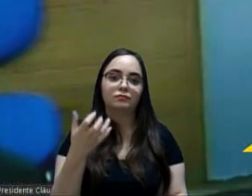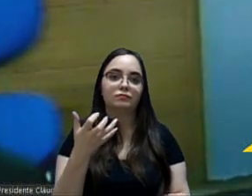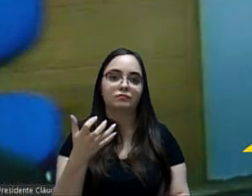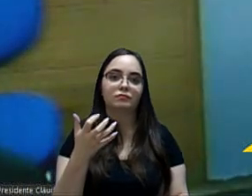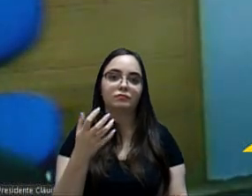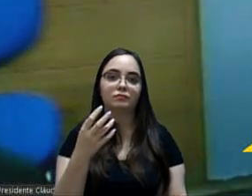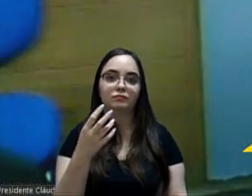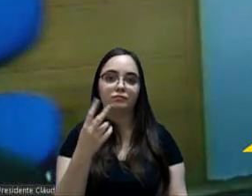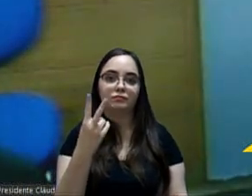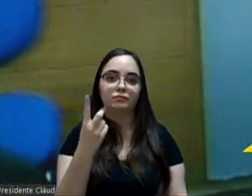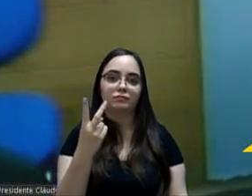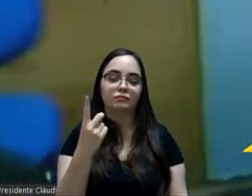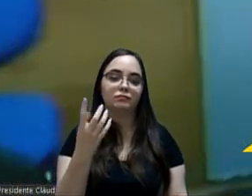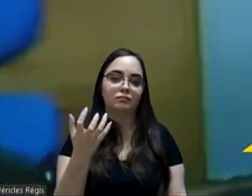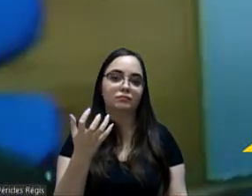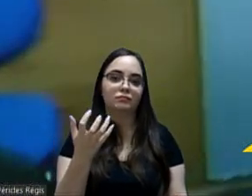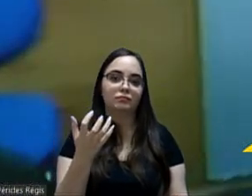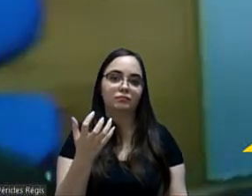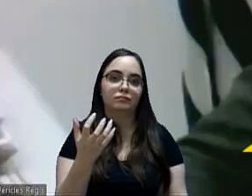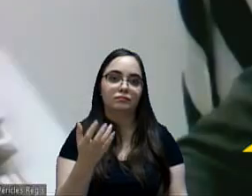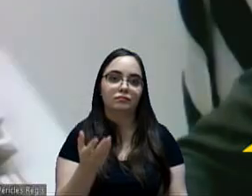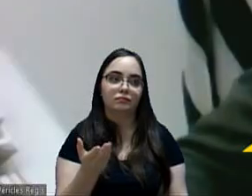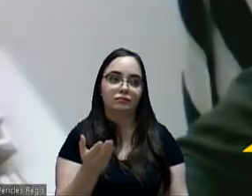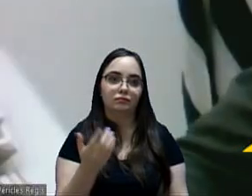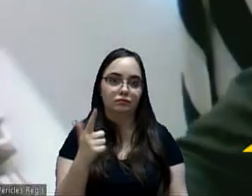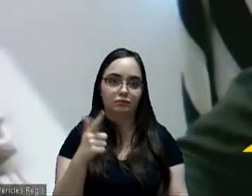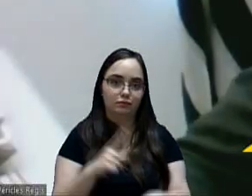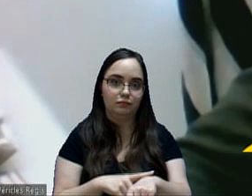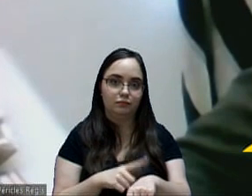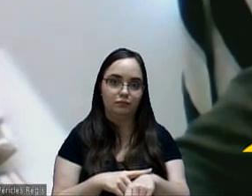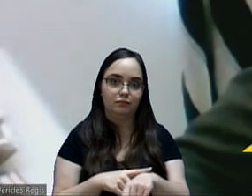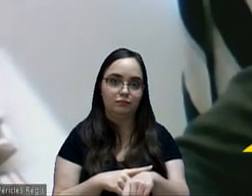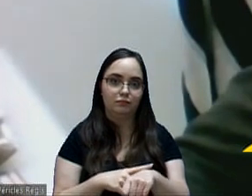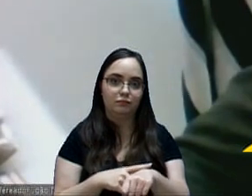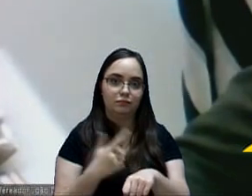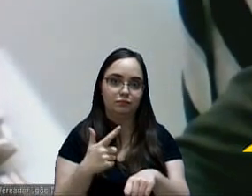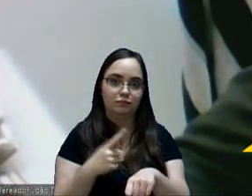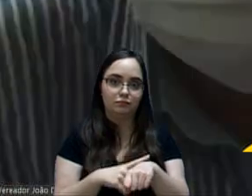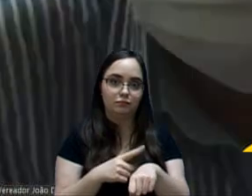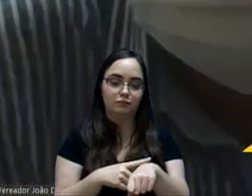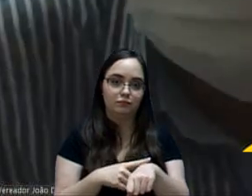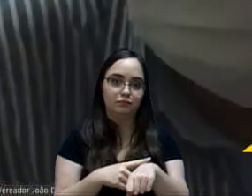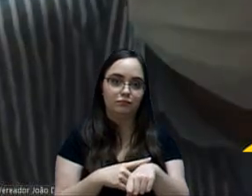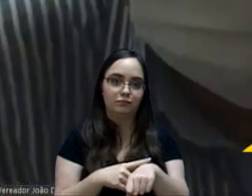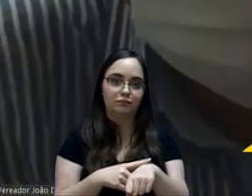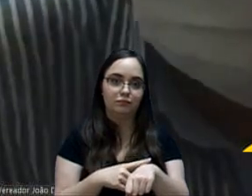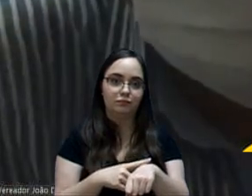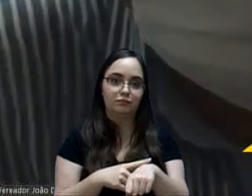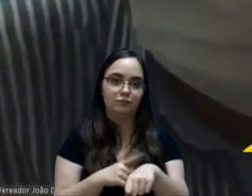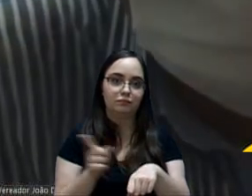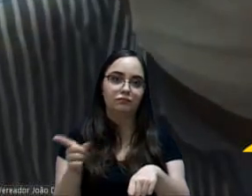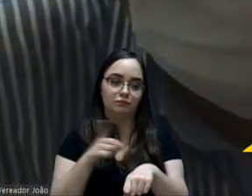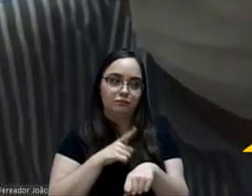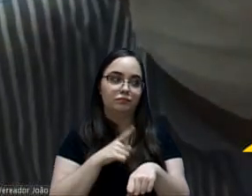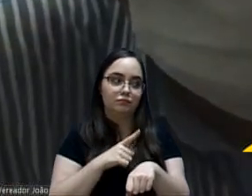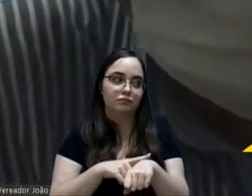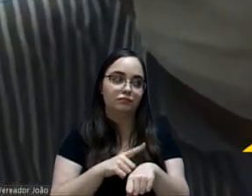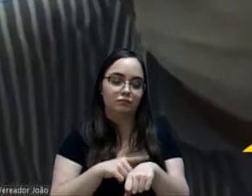Ele recebe? Vinícius. Tem tempo também? Acabou? Não, ele tem tempo.